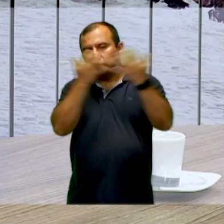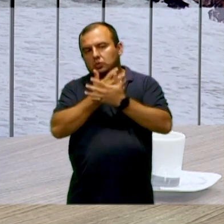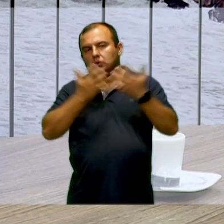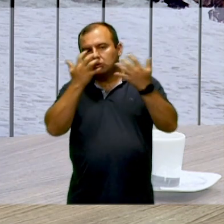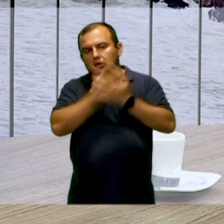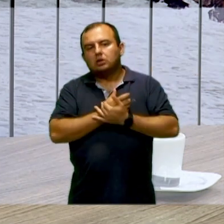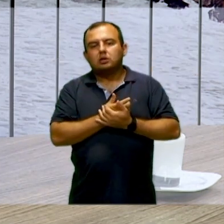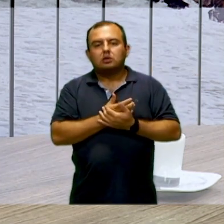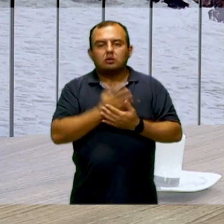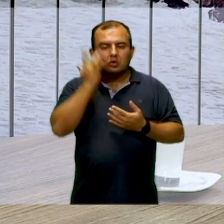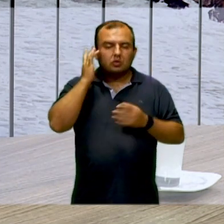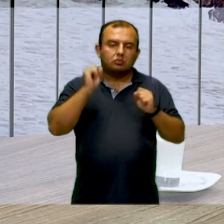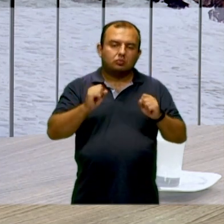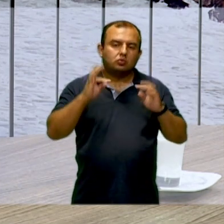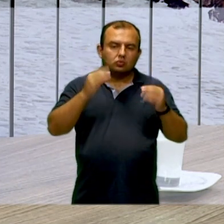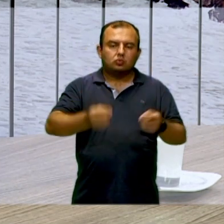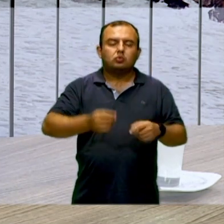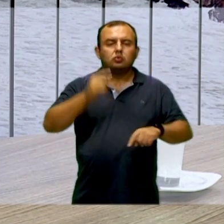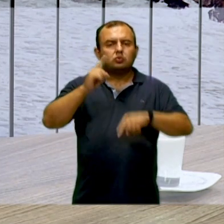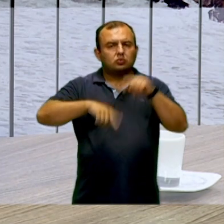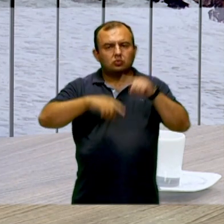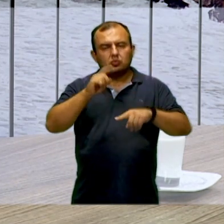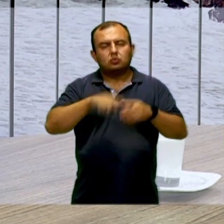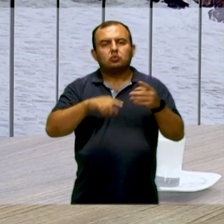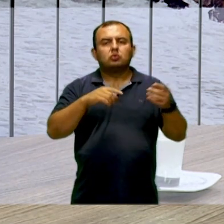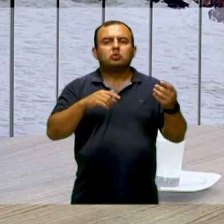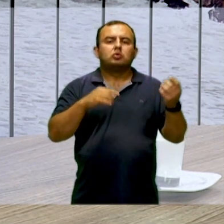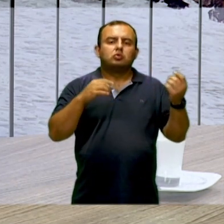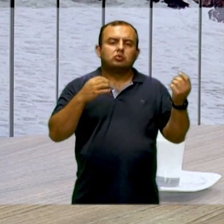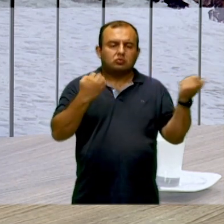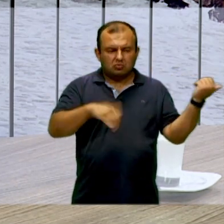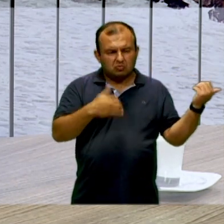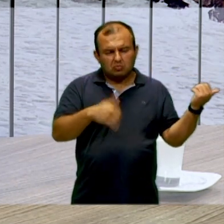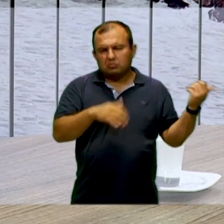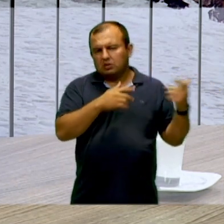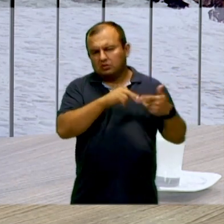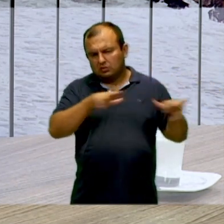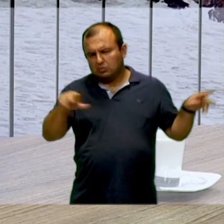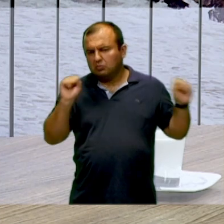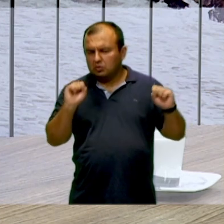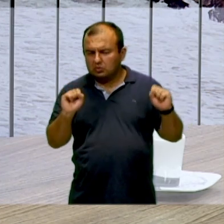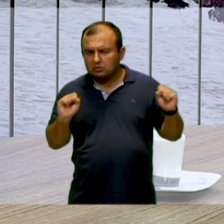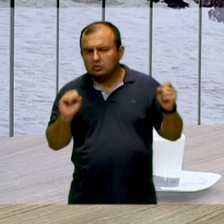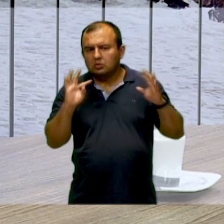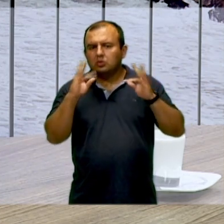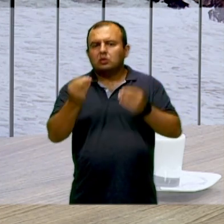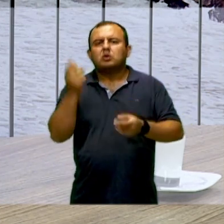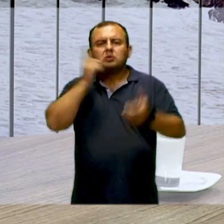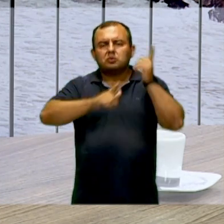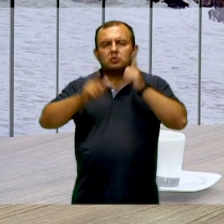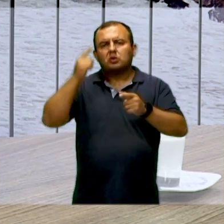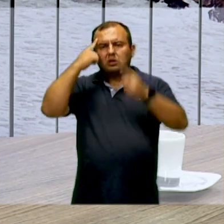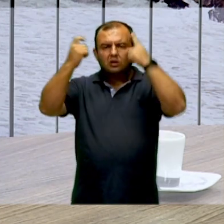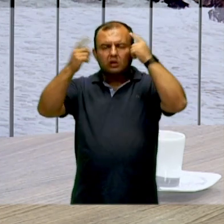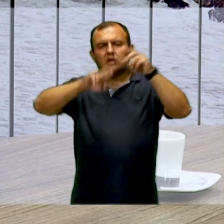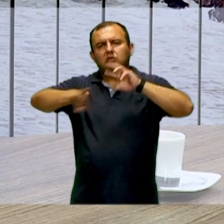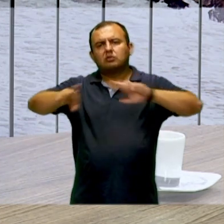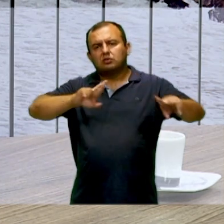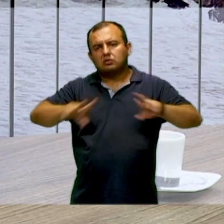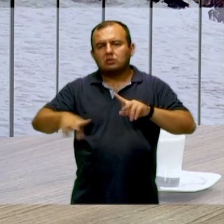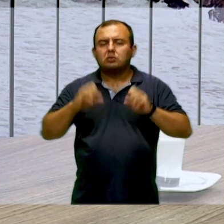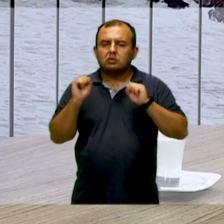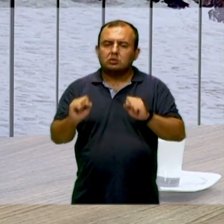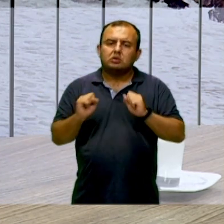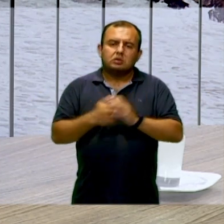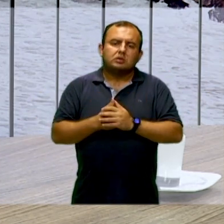não. Eu acho que pode ser todos os instrumentos, sim. Eu acho que a gente pode alcançar ter outras ideias sobre isso, viu? Porque